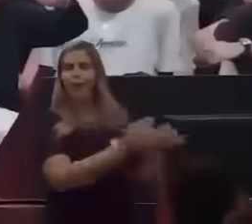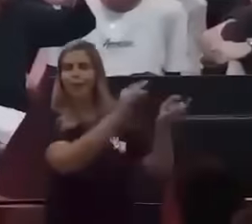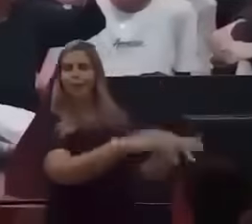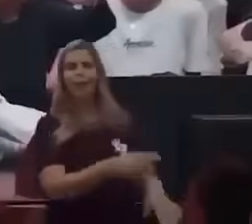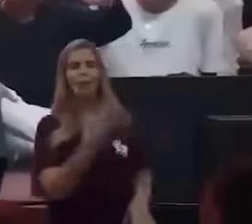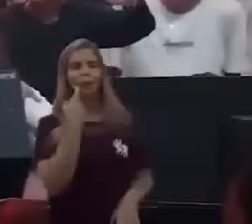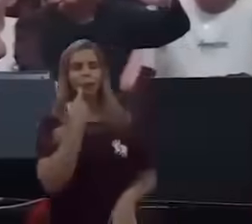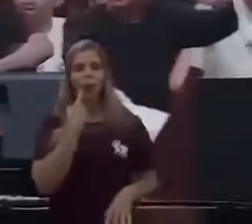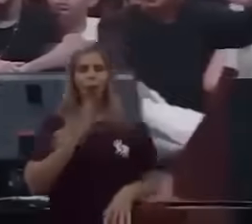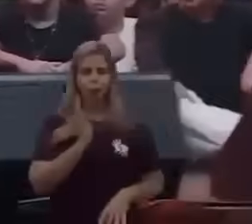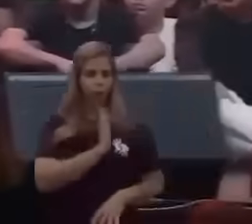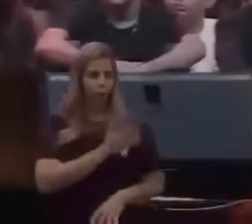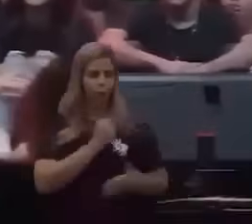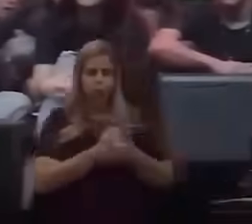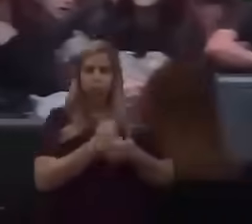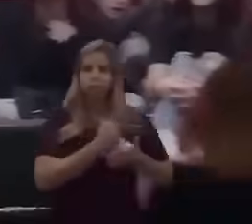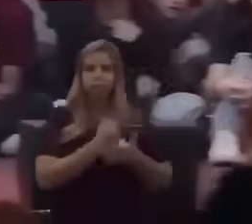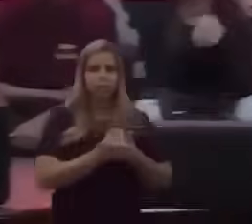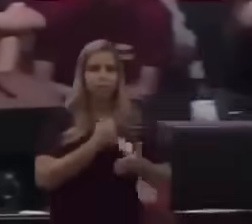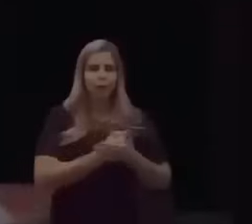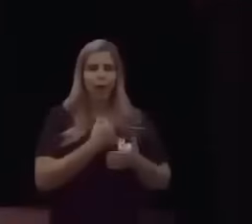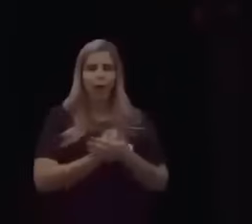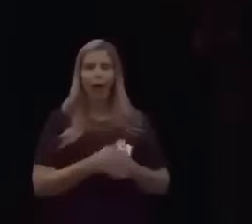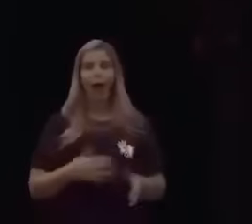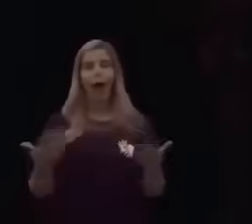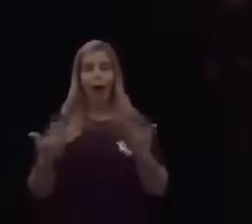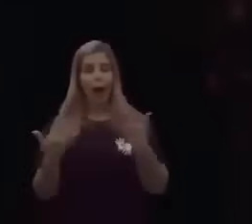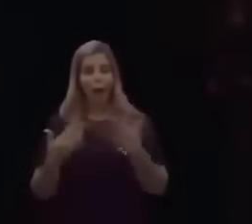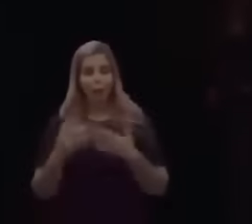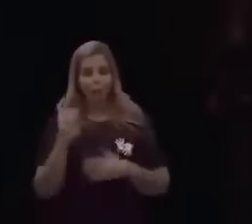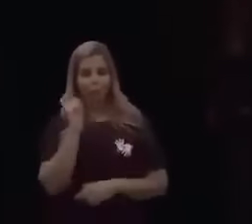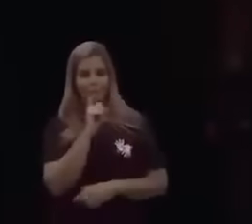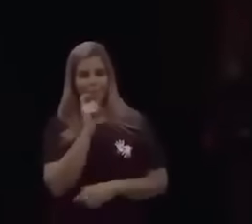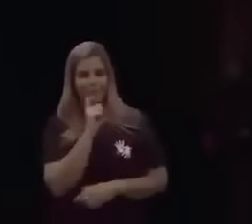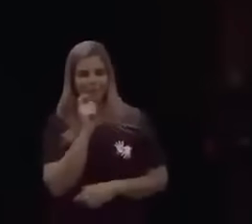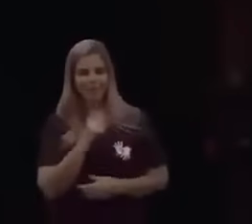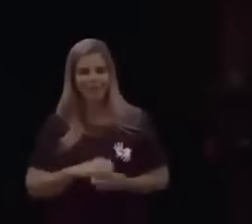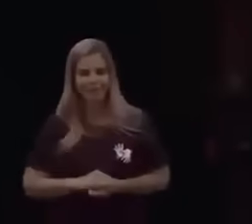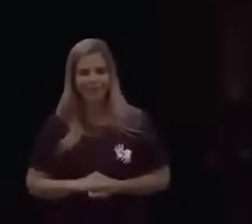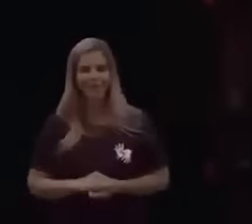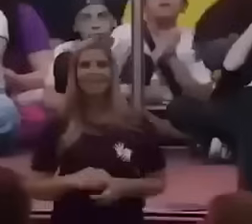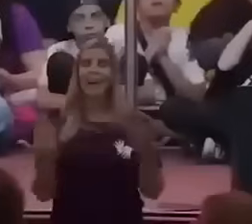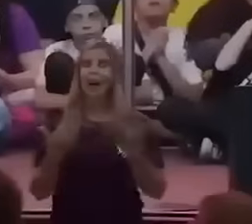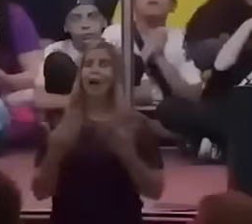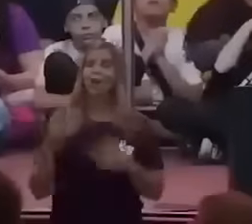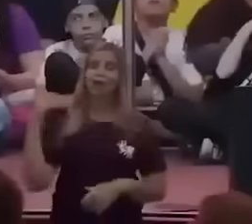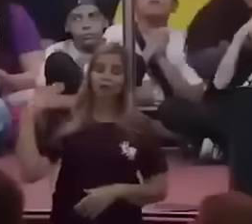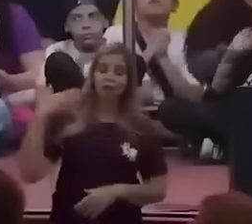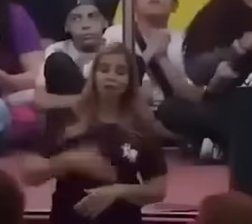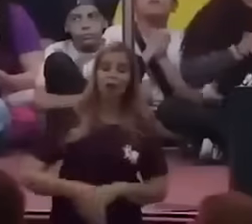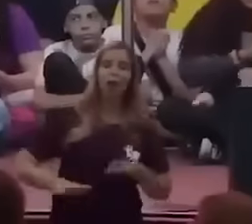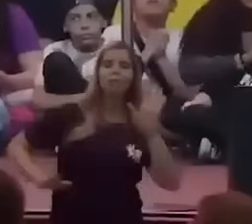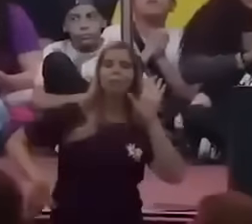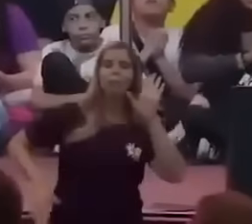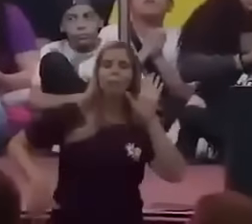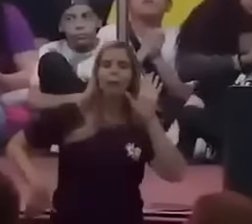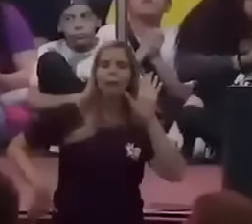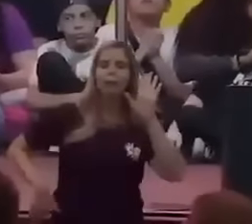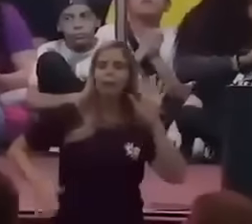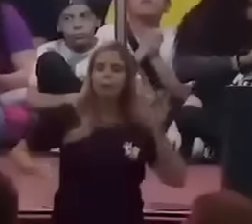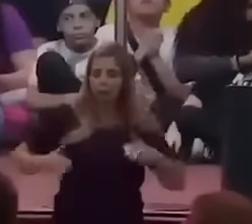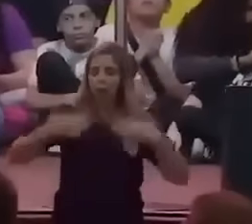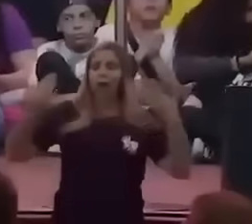100 metros, coração acelerado, e agora, ele vai me quebrar, ele vai me arrebentar todo. E quando ele chega na praia, um susto,